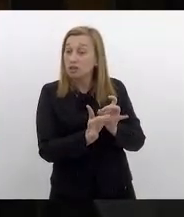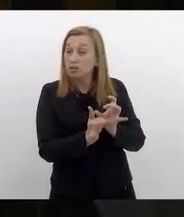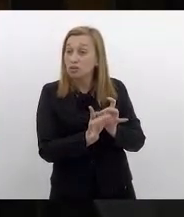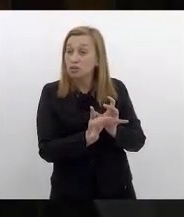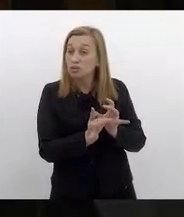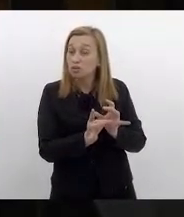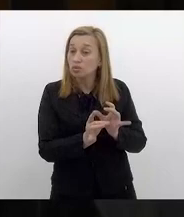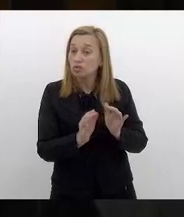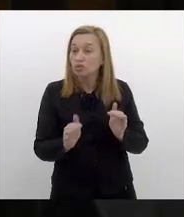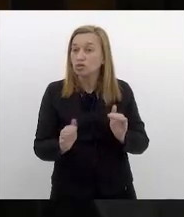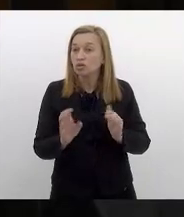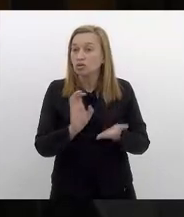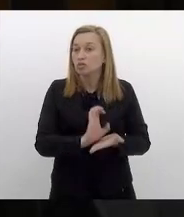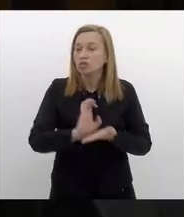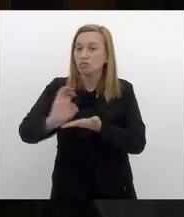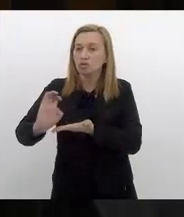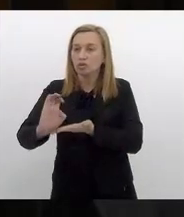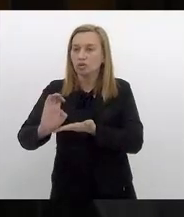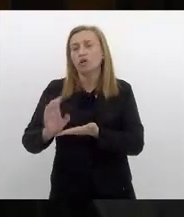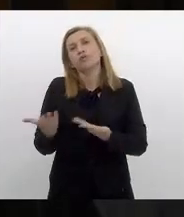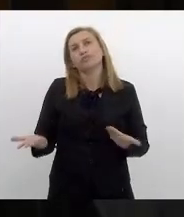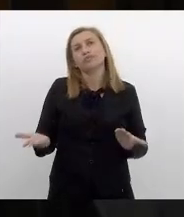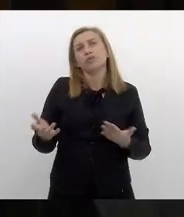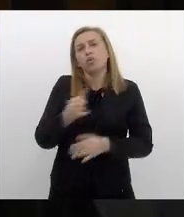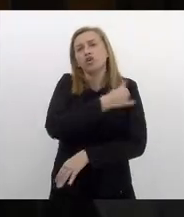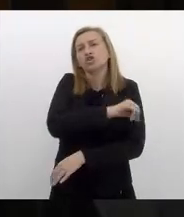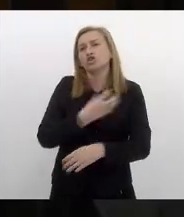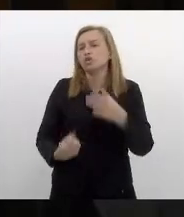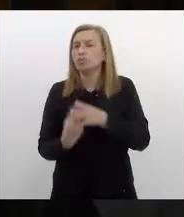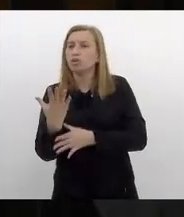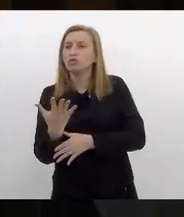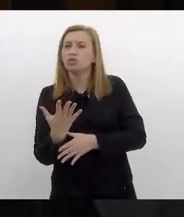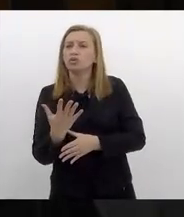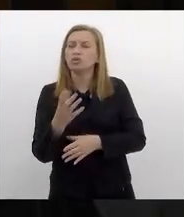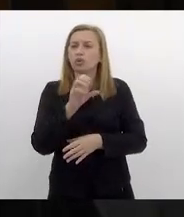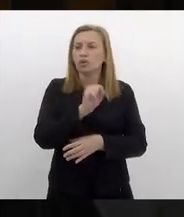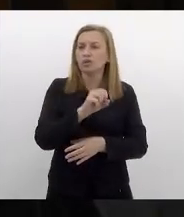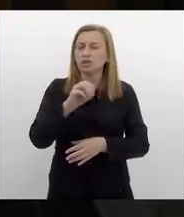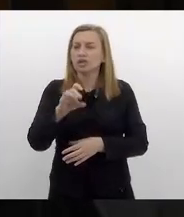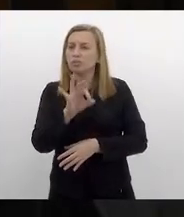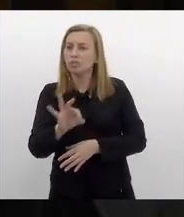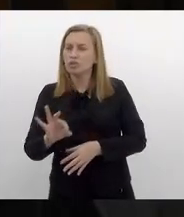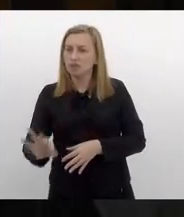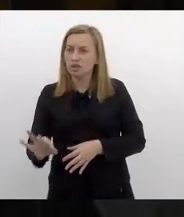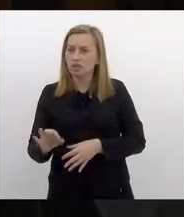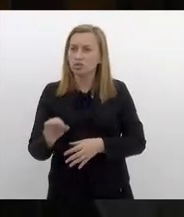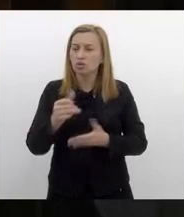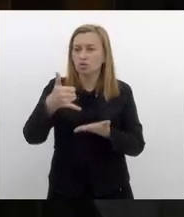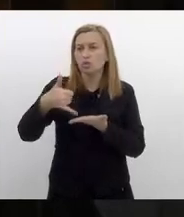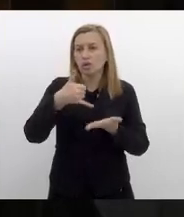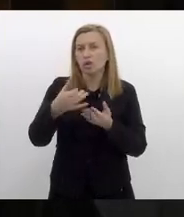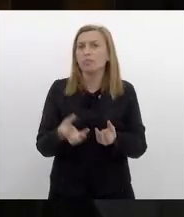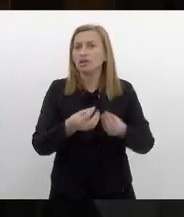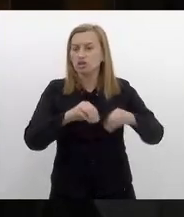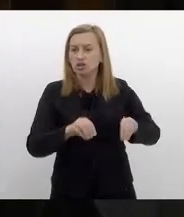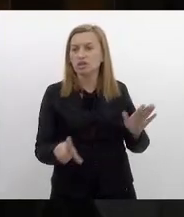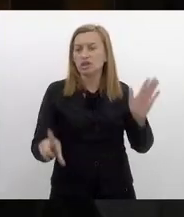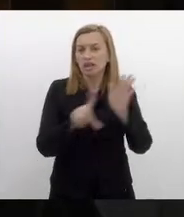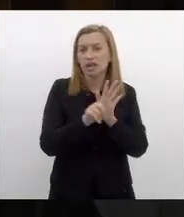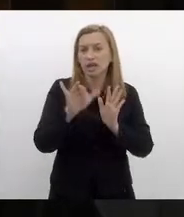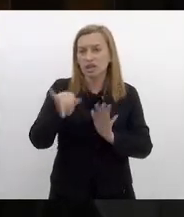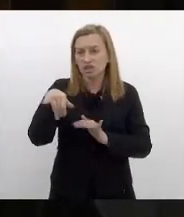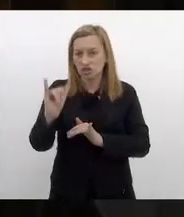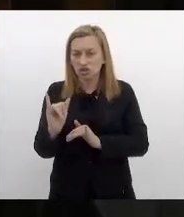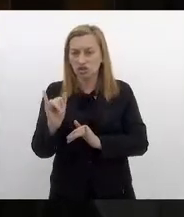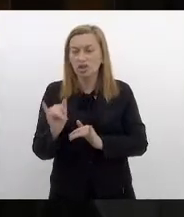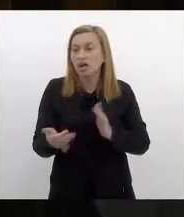em exportação. Ora, o Rio de Janeiro produz 80% do óleo, consequentemente é duramente afetado por essa Lei Candir.